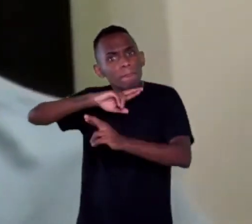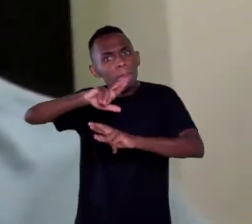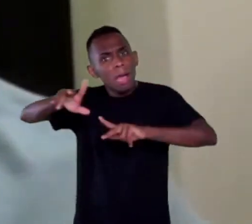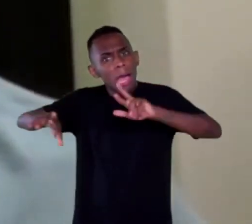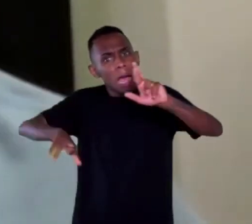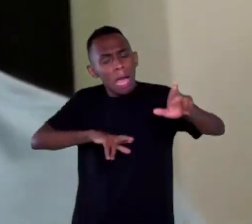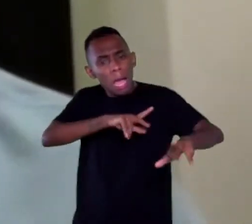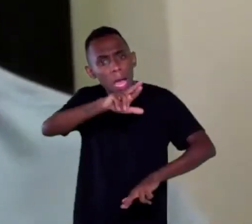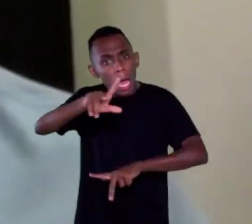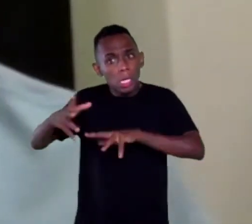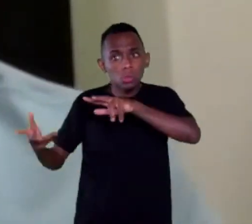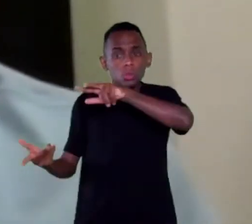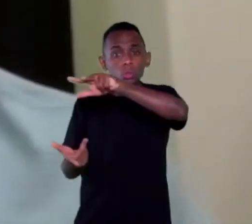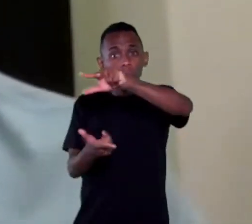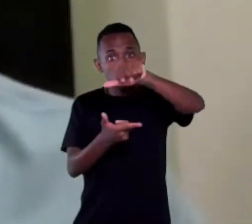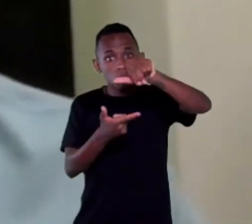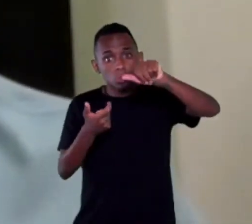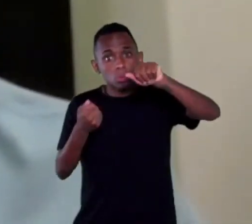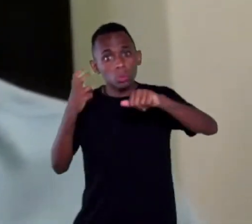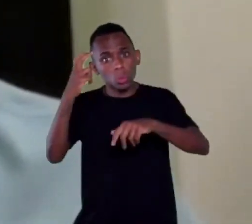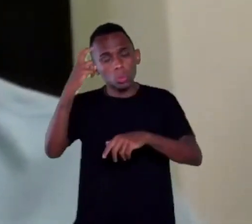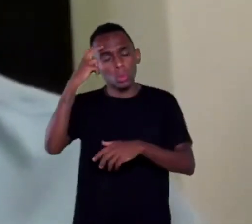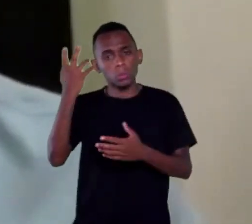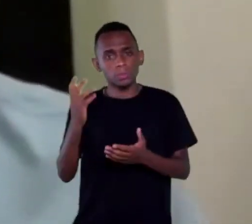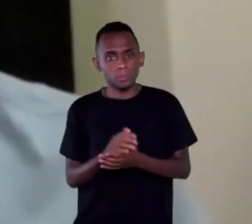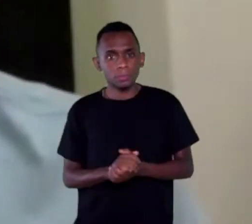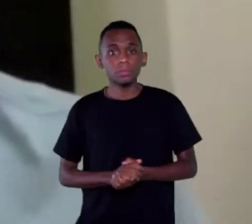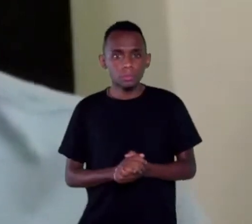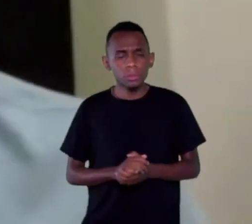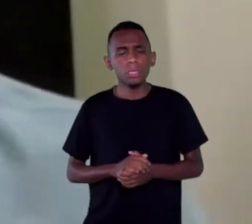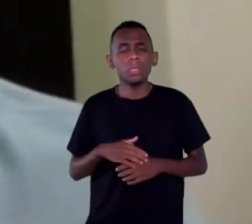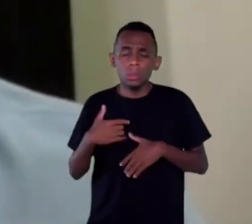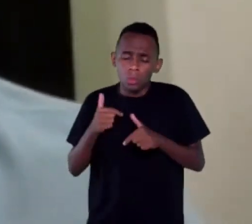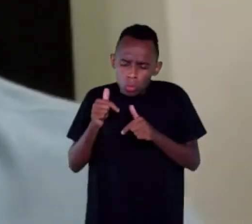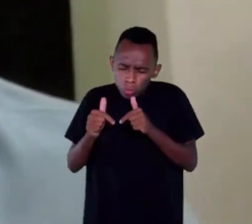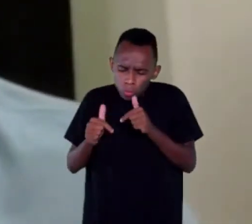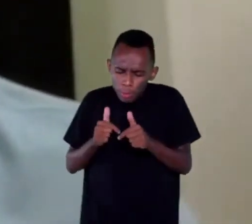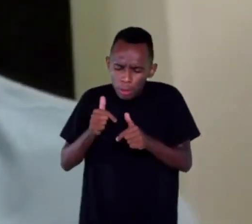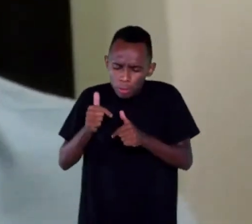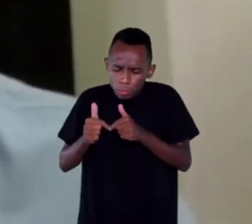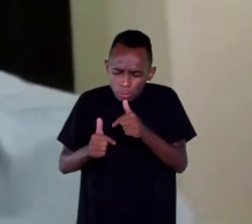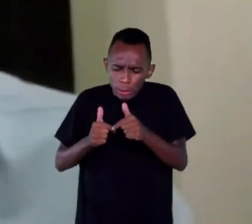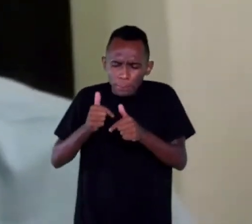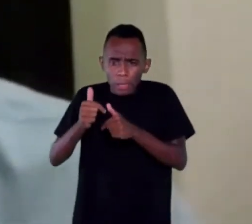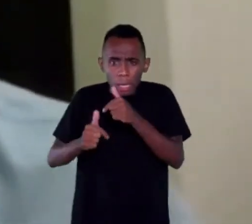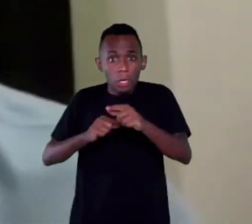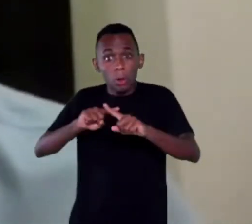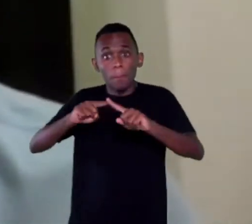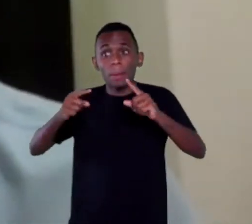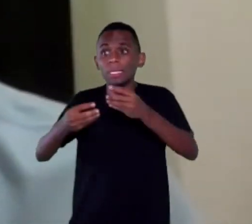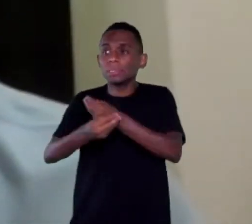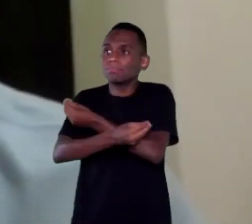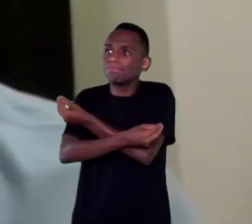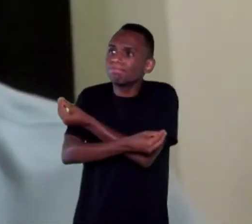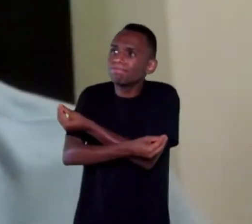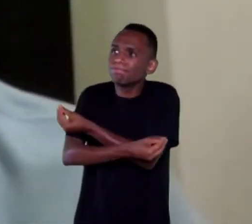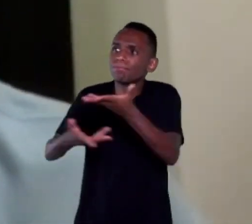uma repercussão tão boa que foi um trabalho de formiguinha que a gente assim, presenteou e a coisa aconteceu.